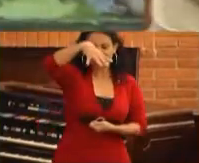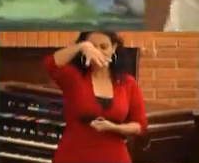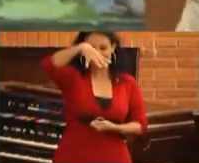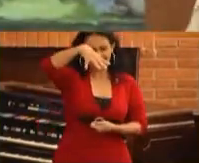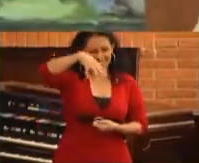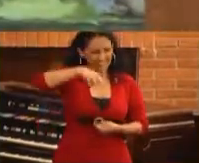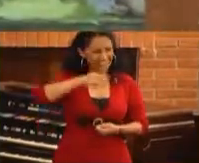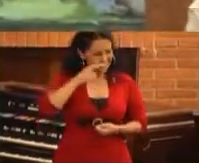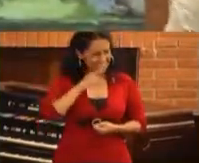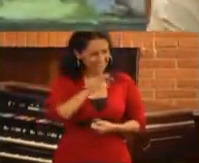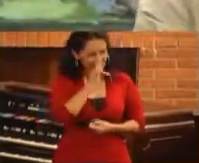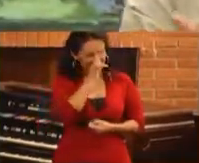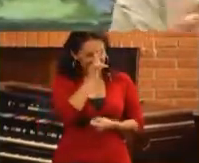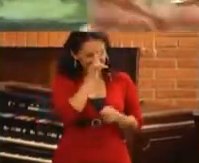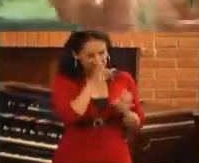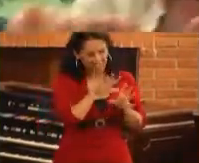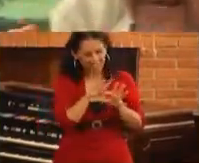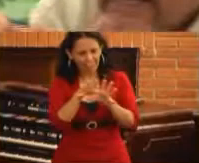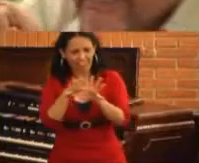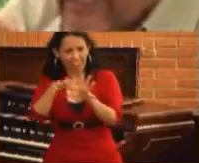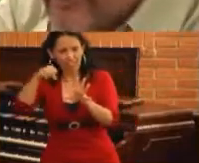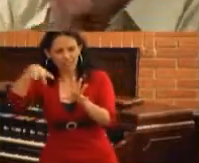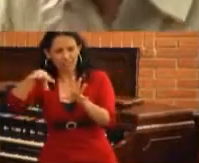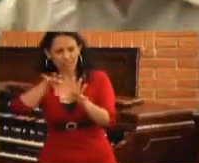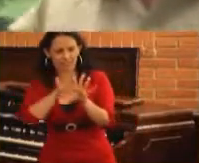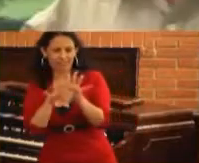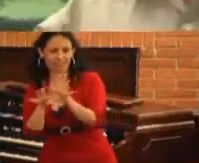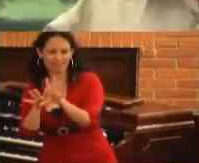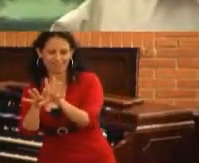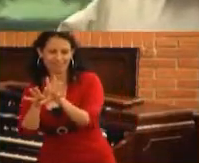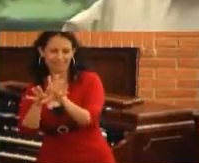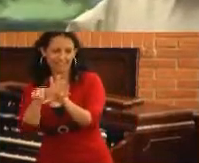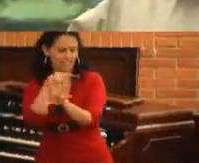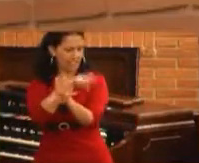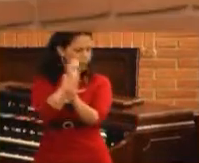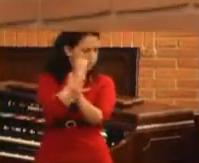É um princípio de vida. Está ali inserido.